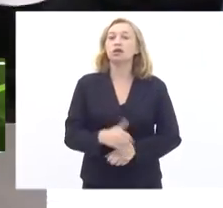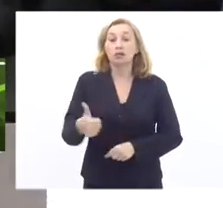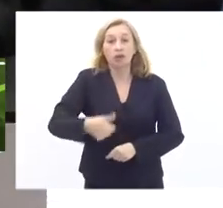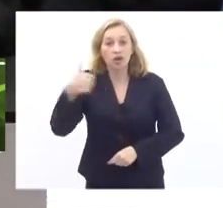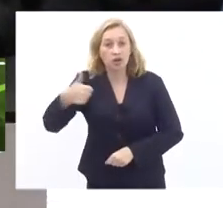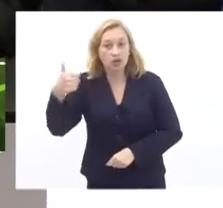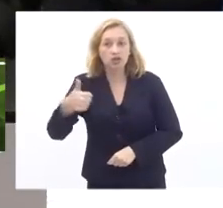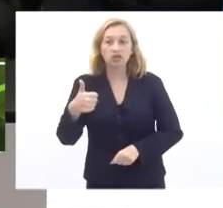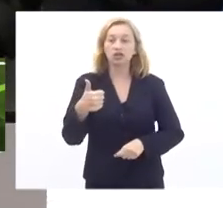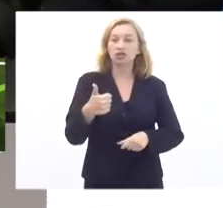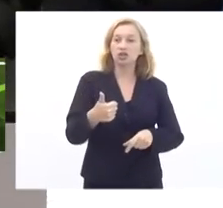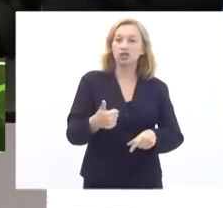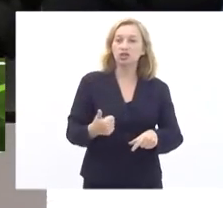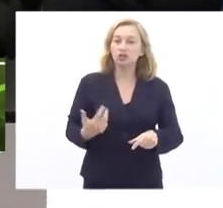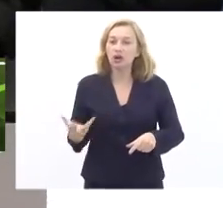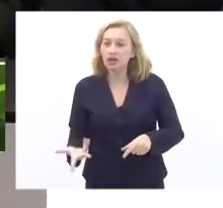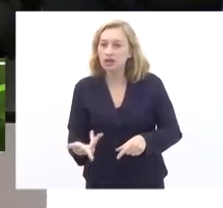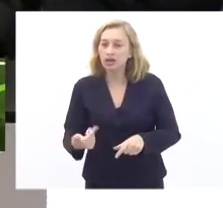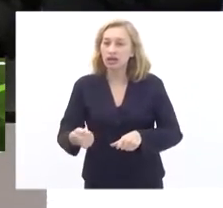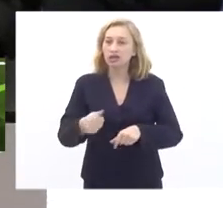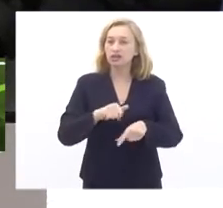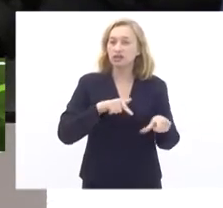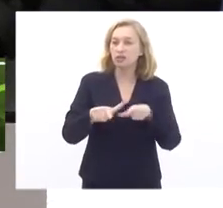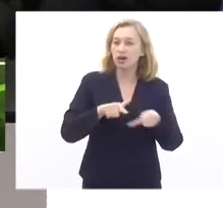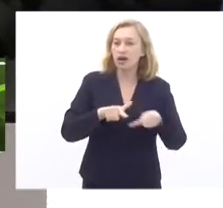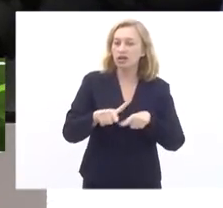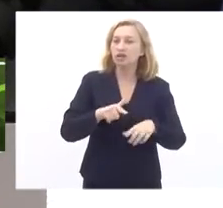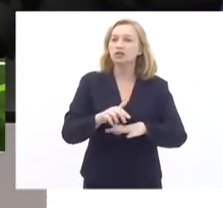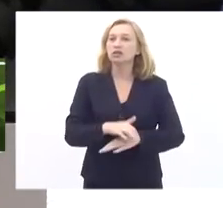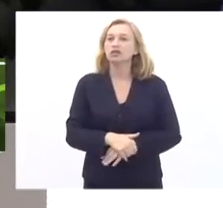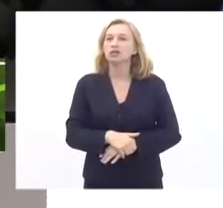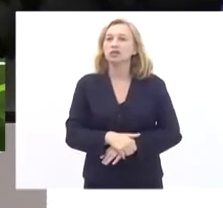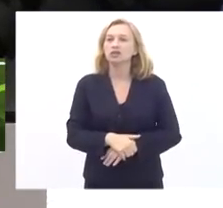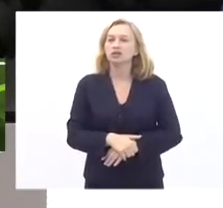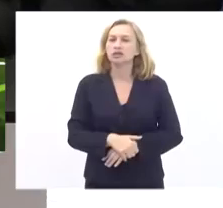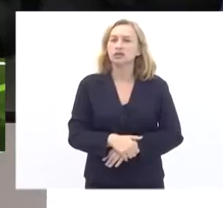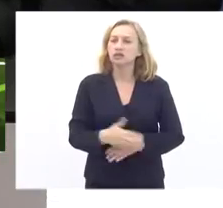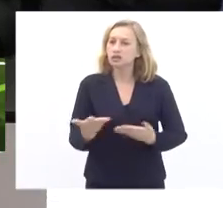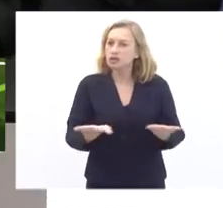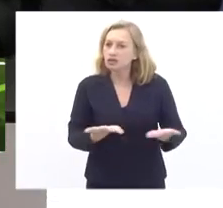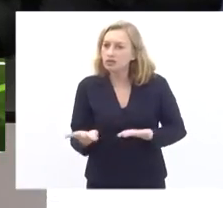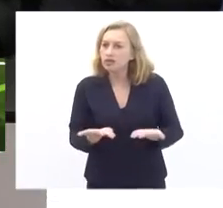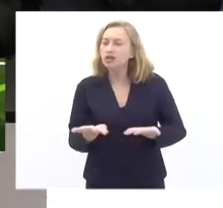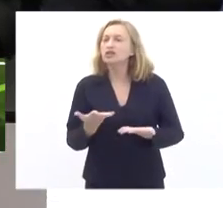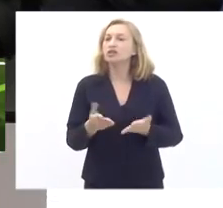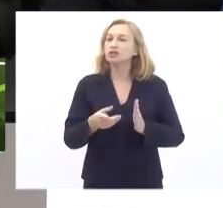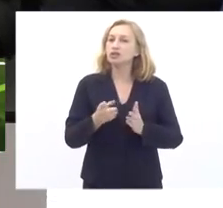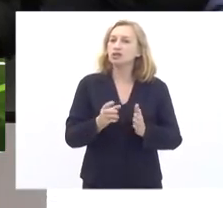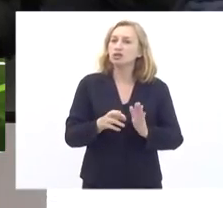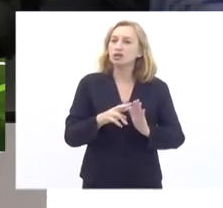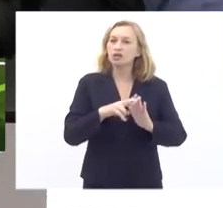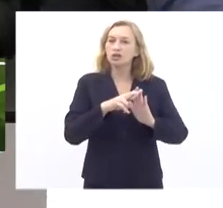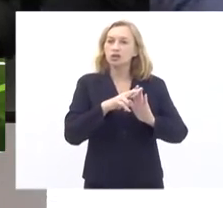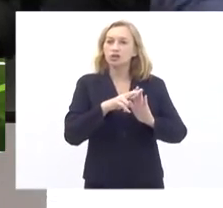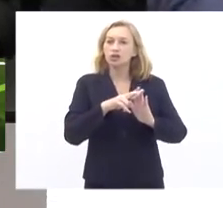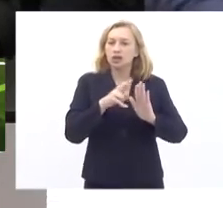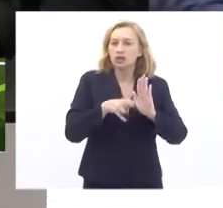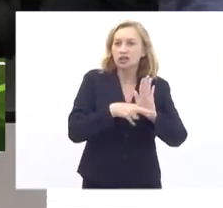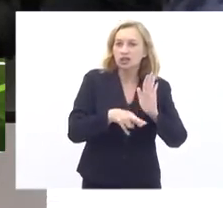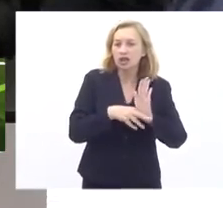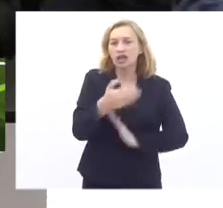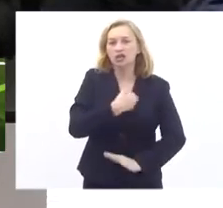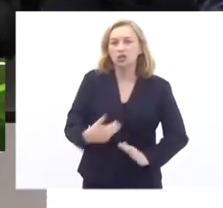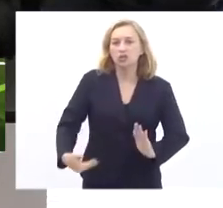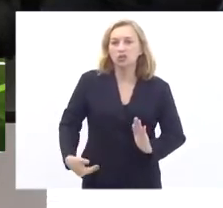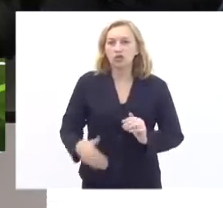de produtividade, seguimos todas as orientações aí que o governo